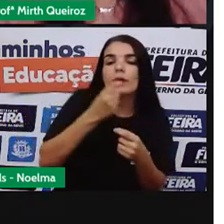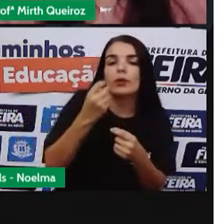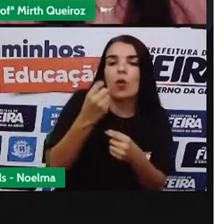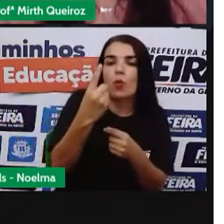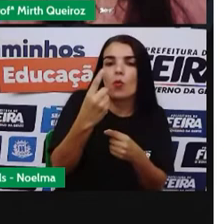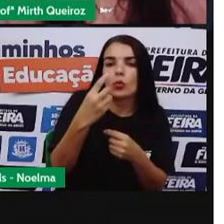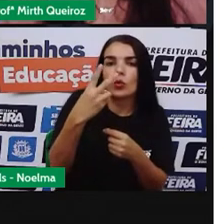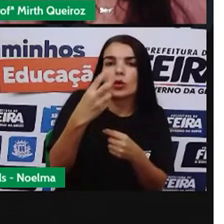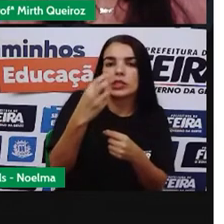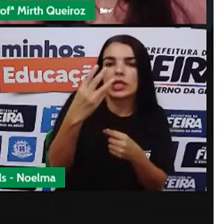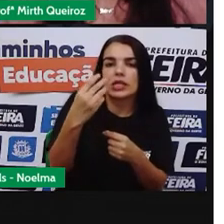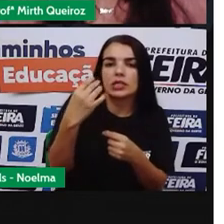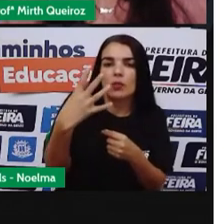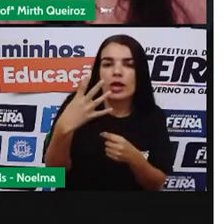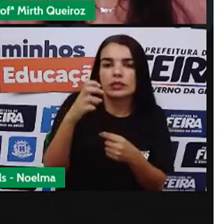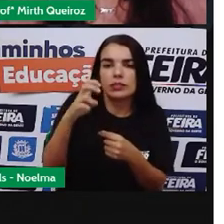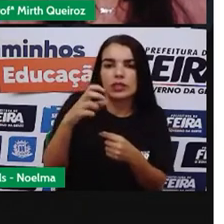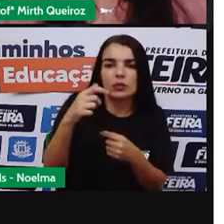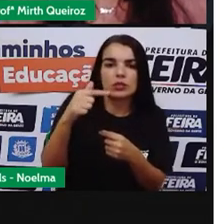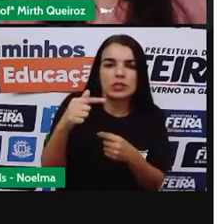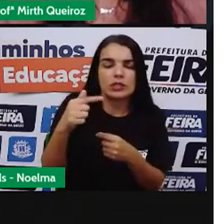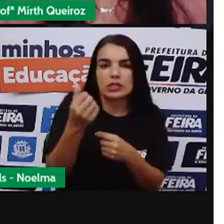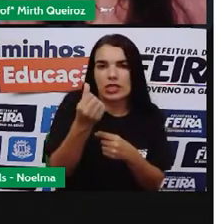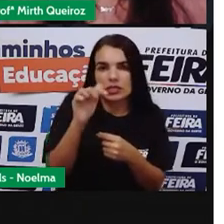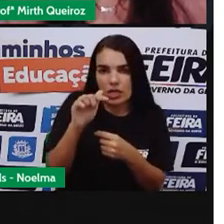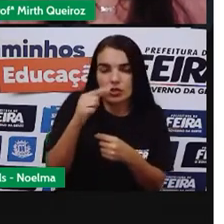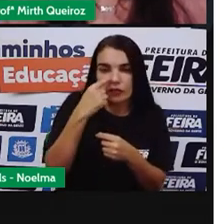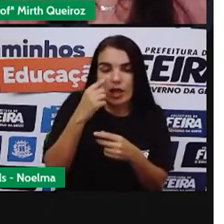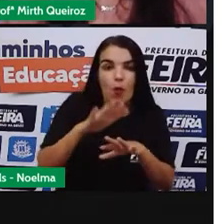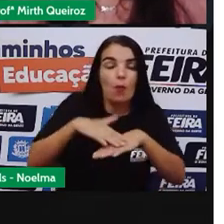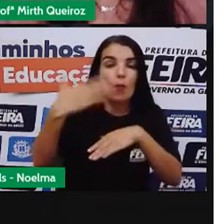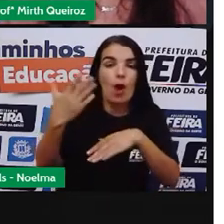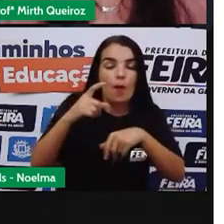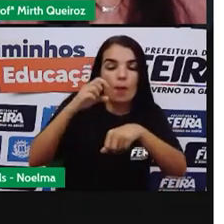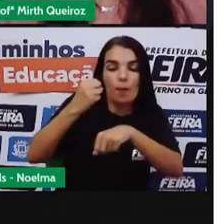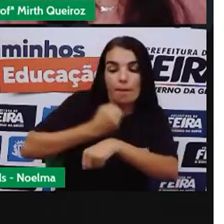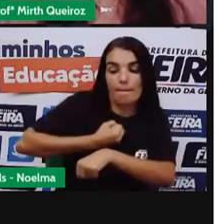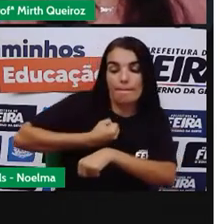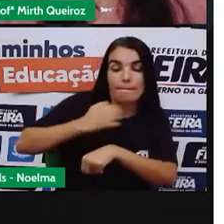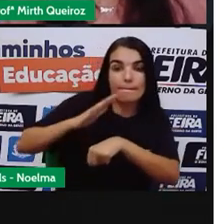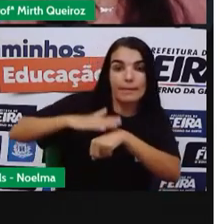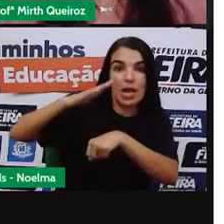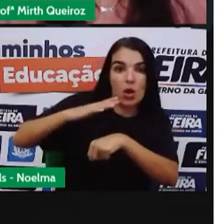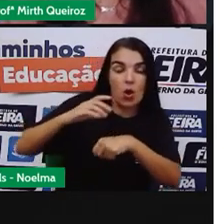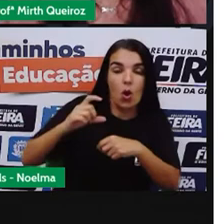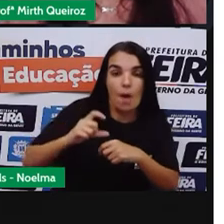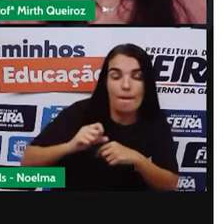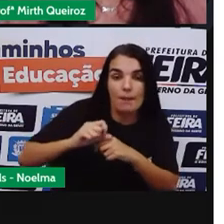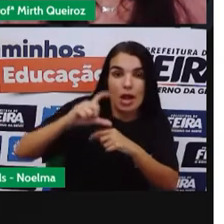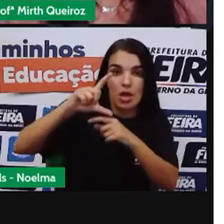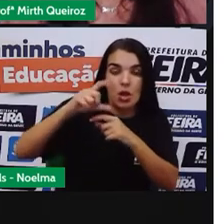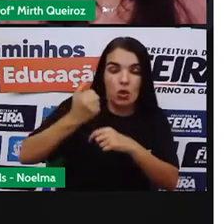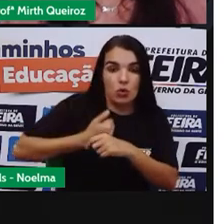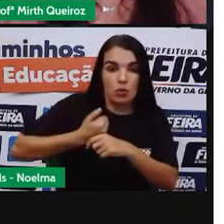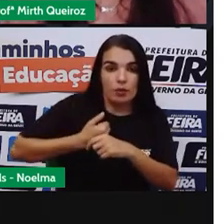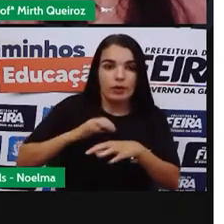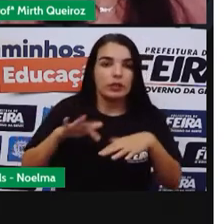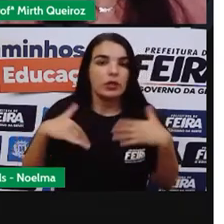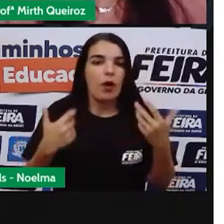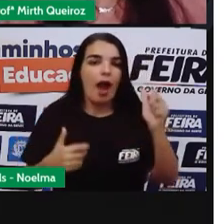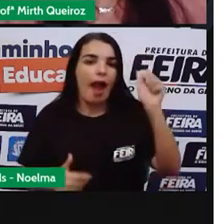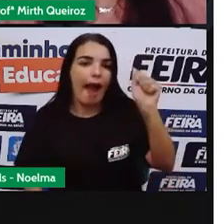amarelinha. Alternativa A, 7. Alternativa B, 21, alternativa